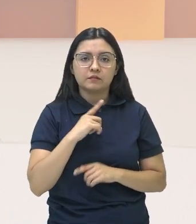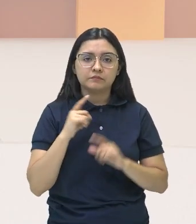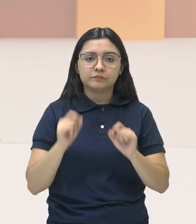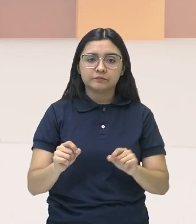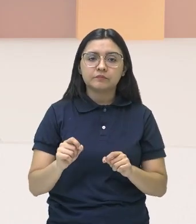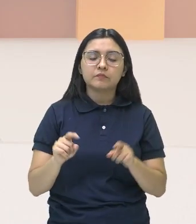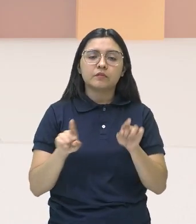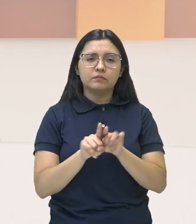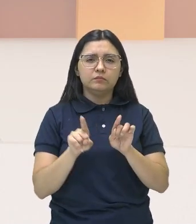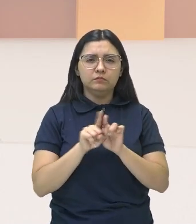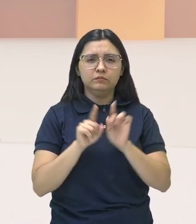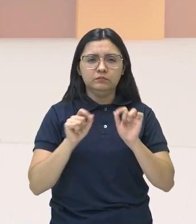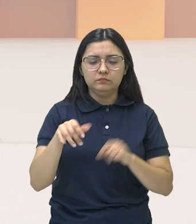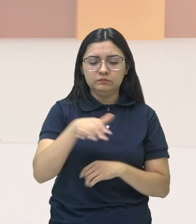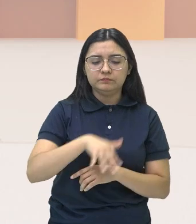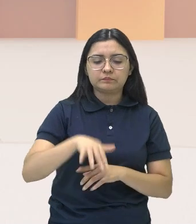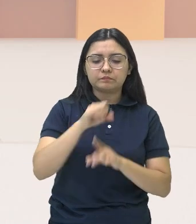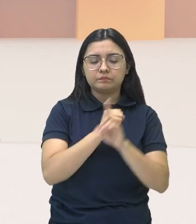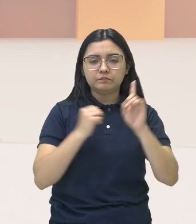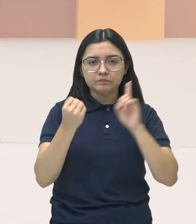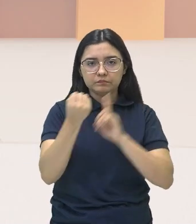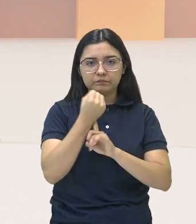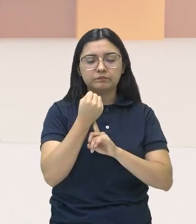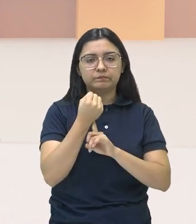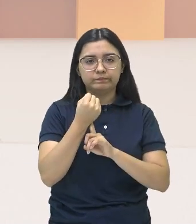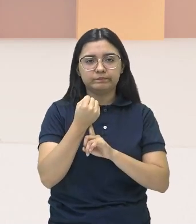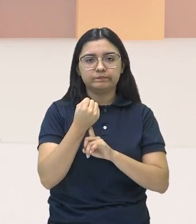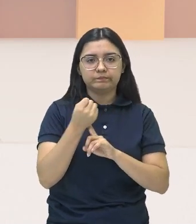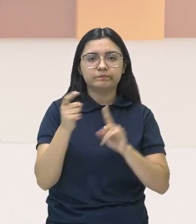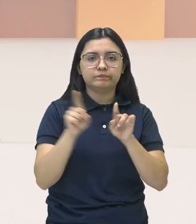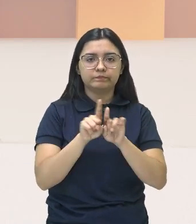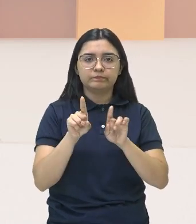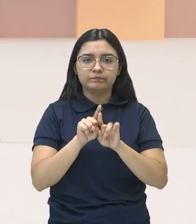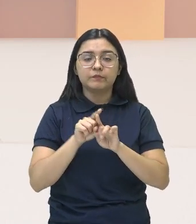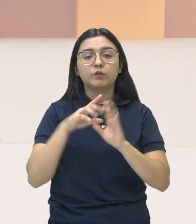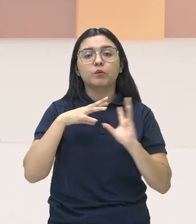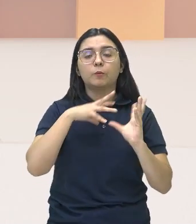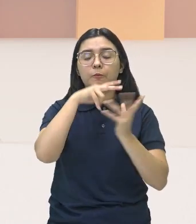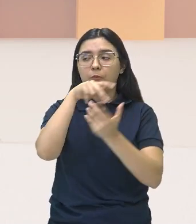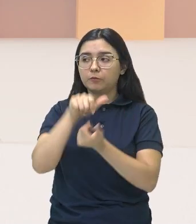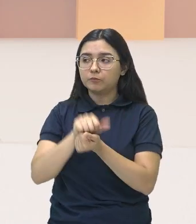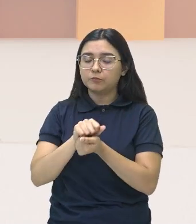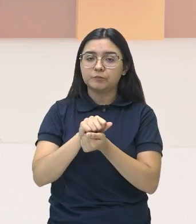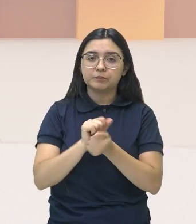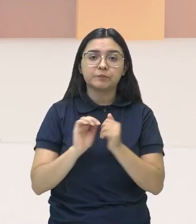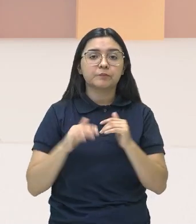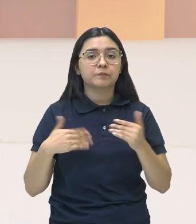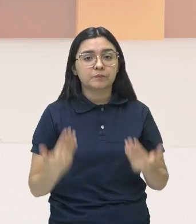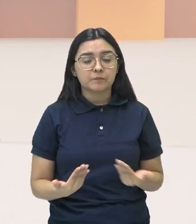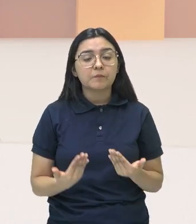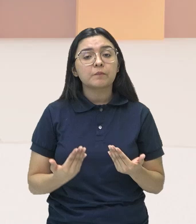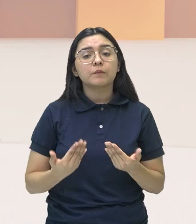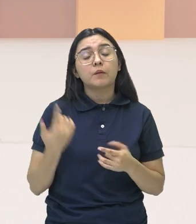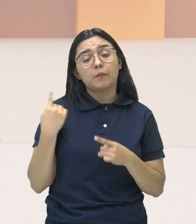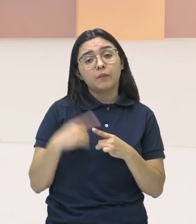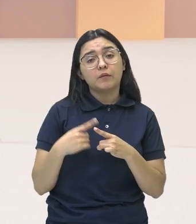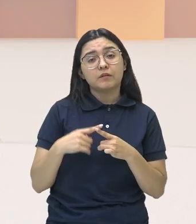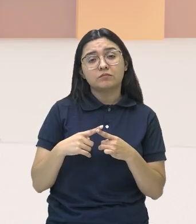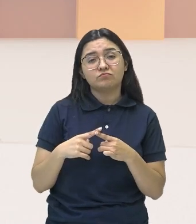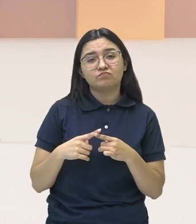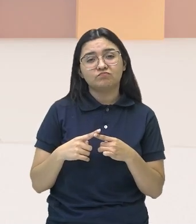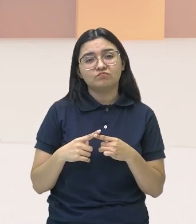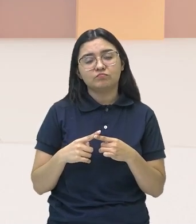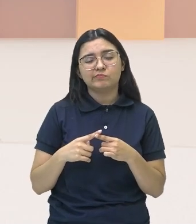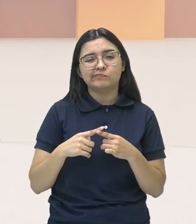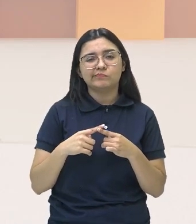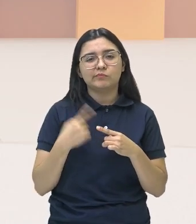no social, na sociedade, né, no mundo. Então, é para isso, porque senão, para que as